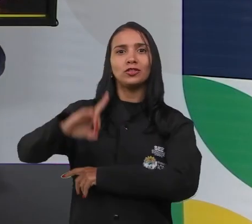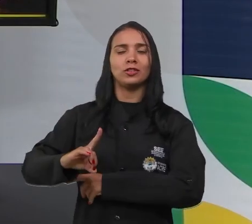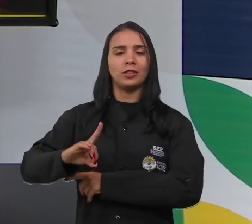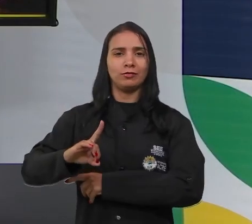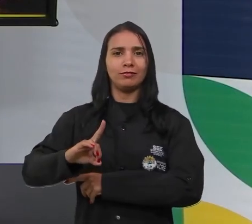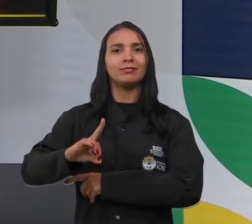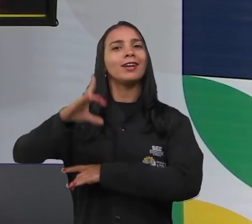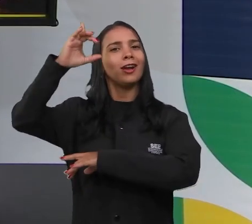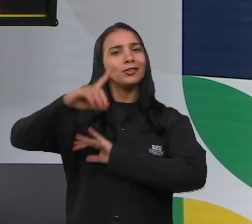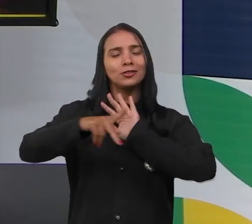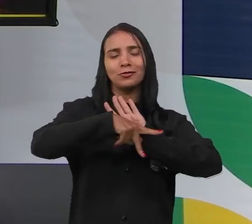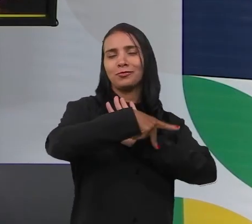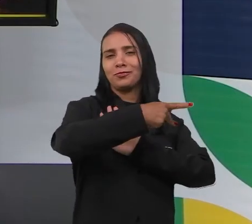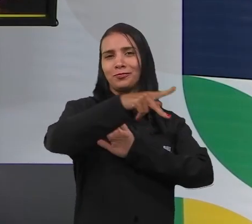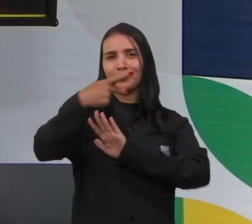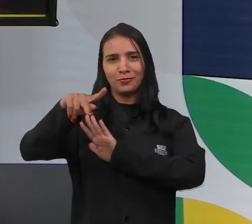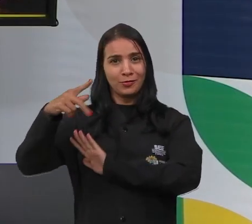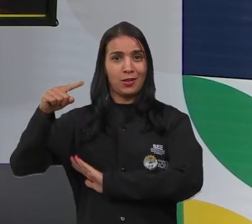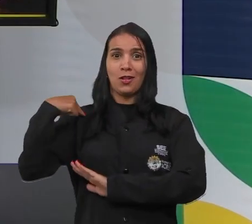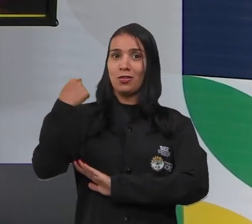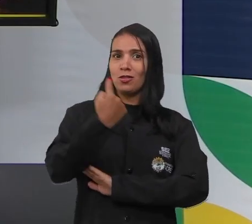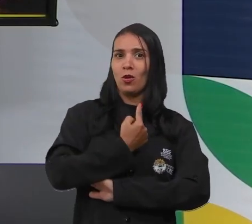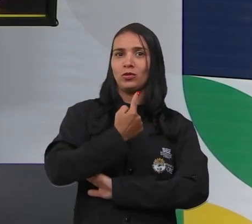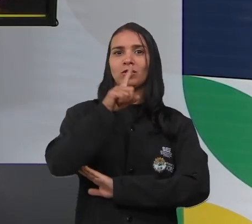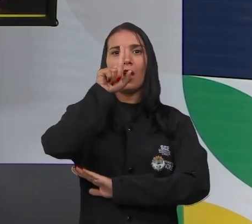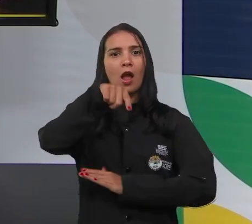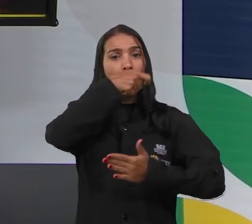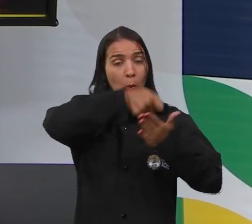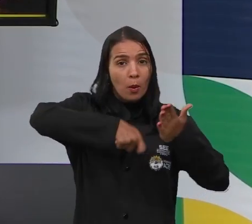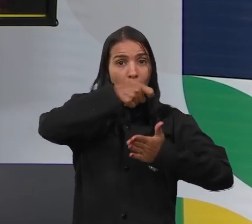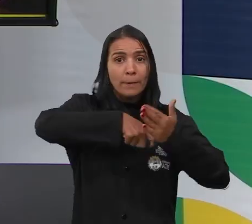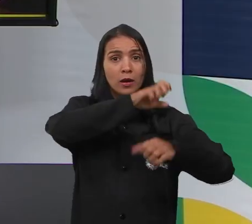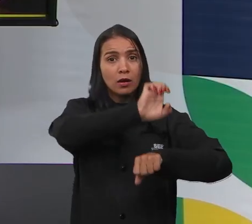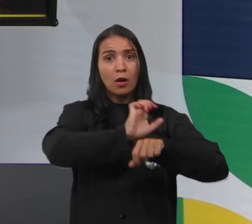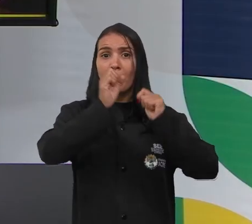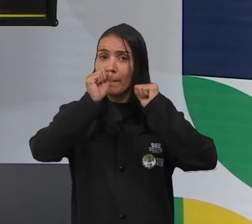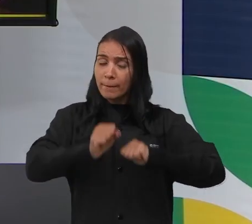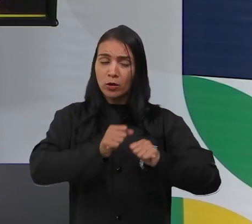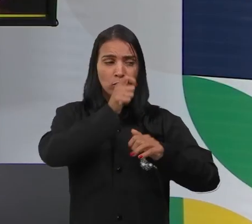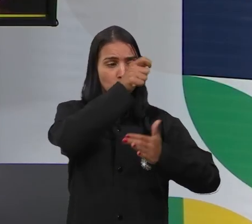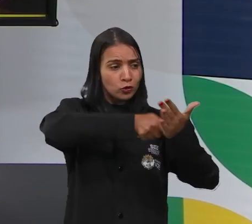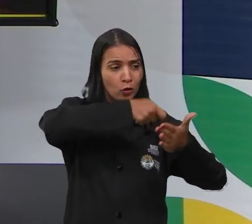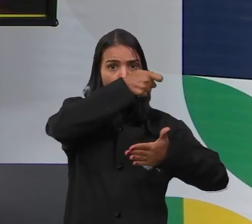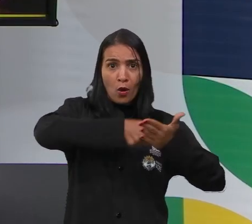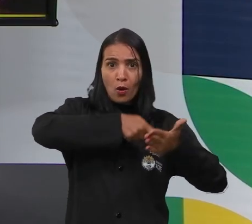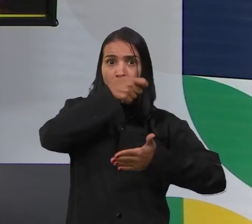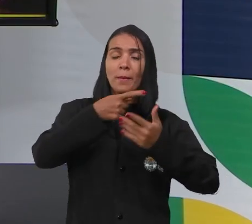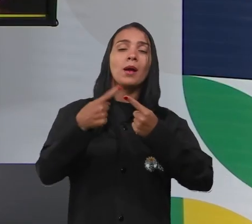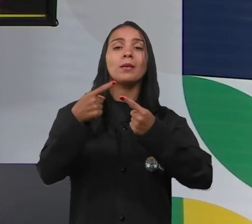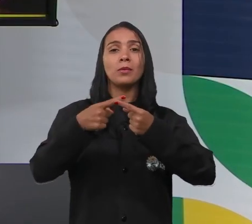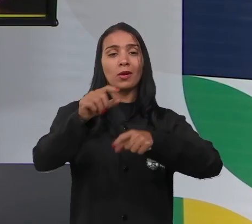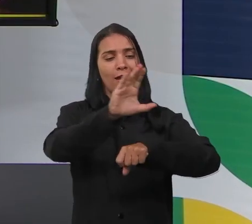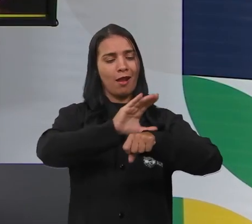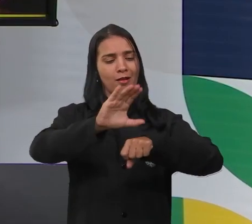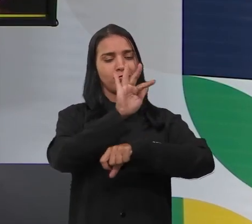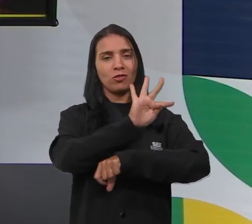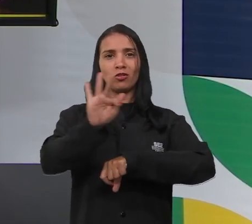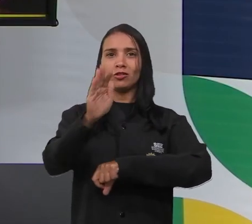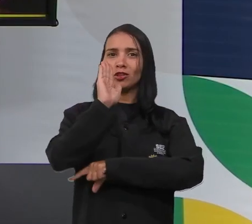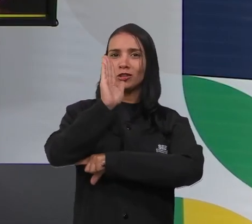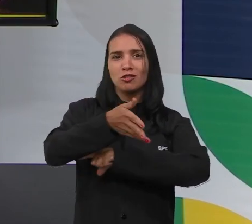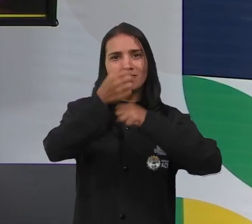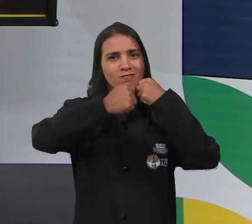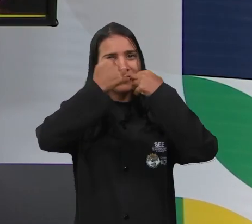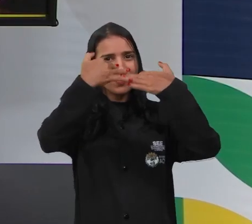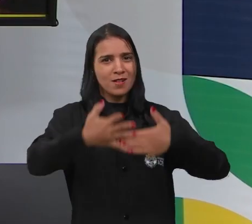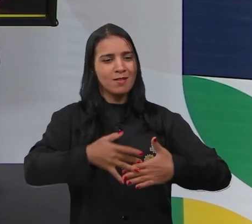é um direito seu, uma obrigação do Estado, garantido na Constituição Federal, o acesso à educação,